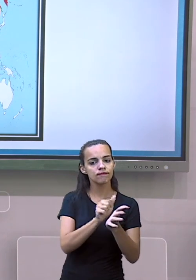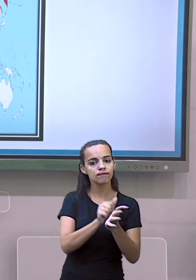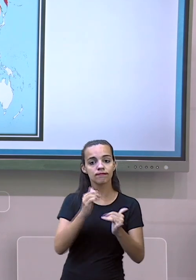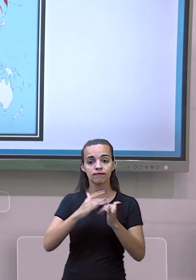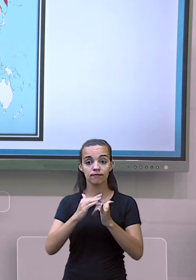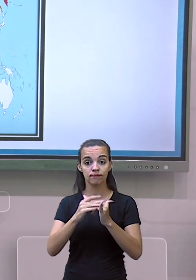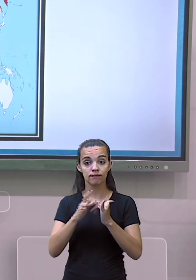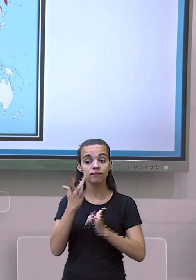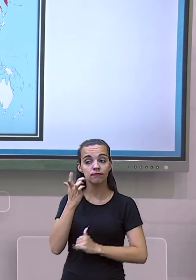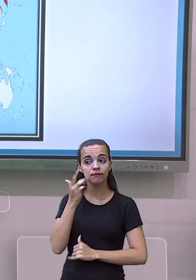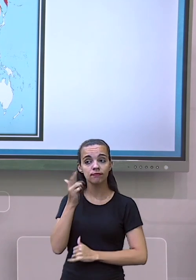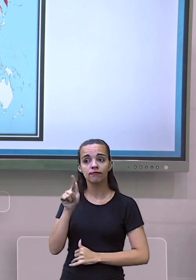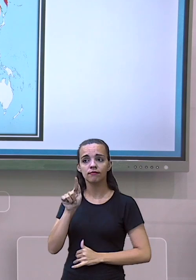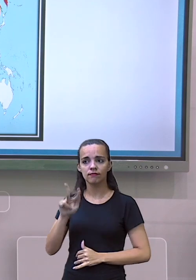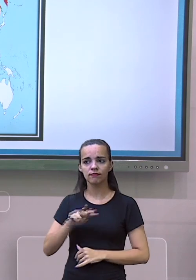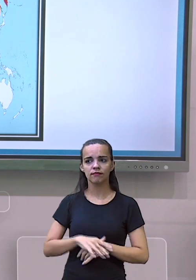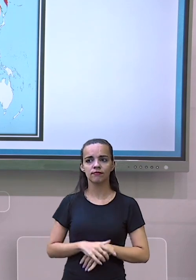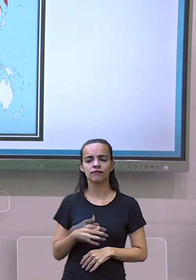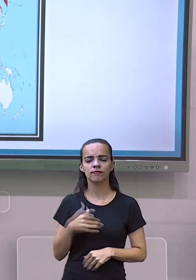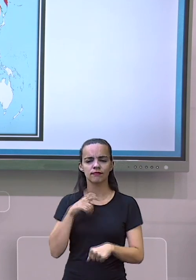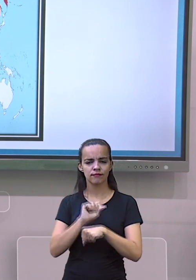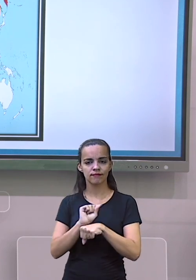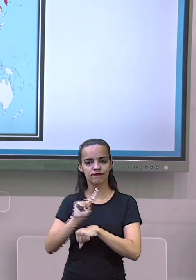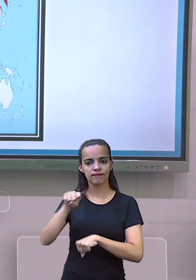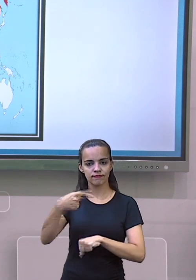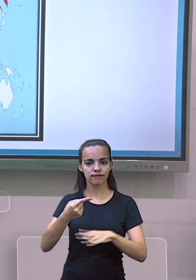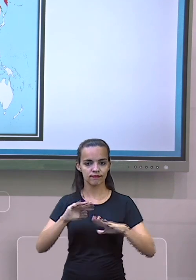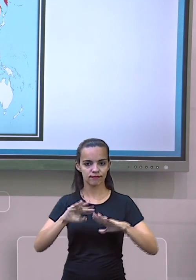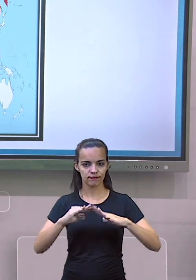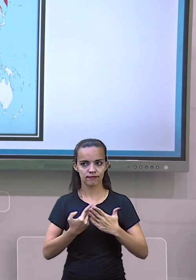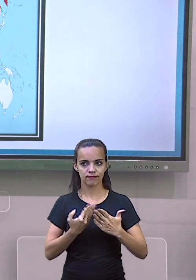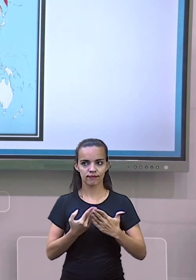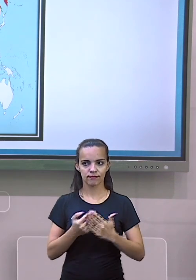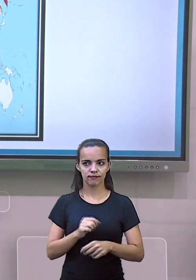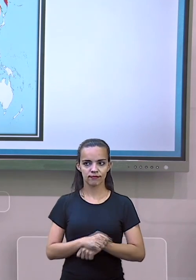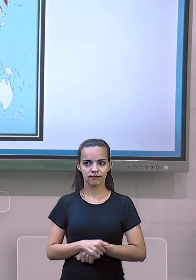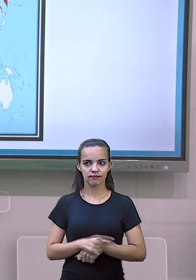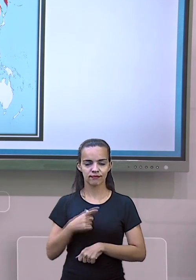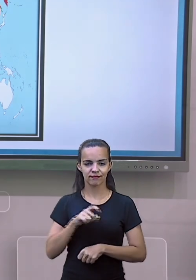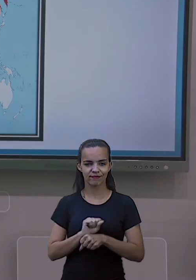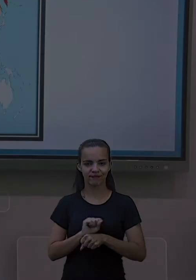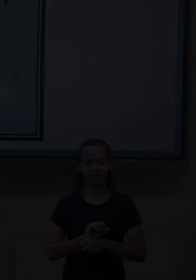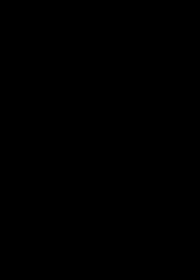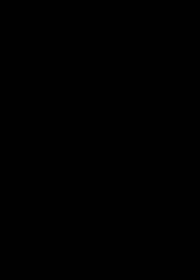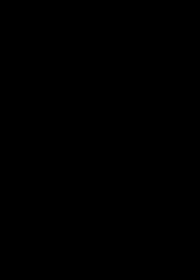canal do YouTube SMED-GV e aguardo vocês para a próxima aula. Comuna de Paris.